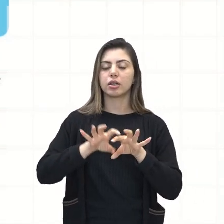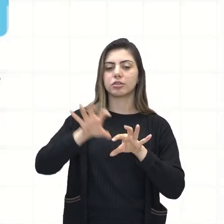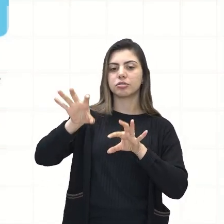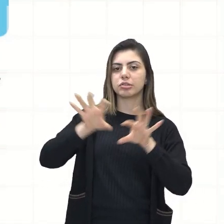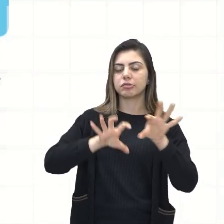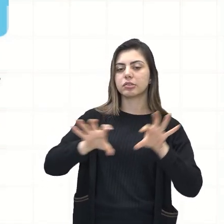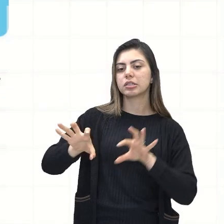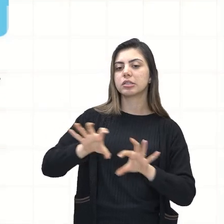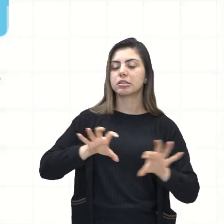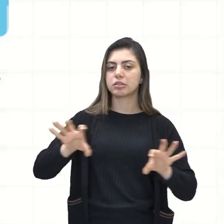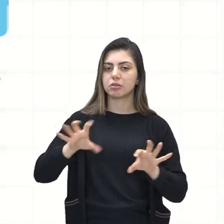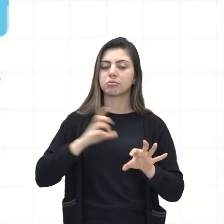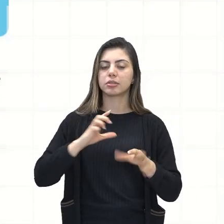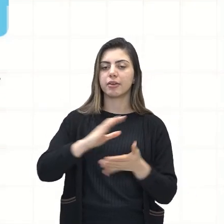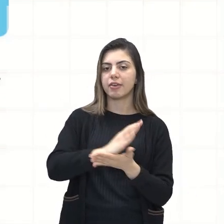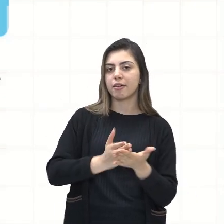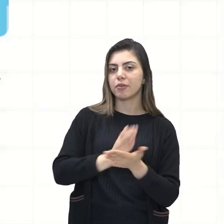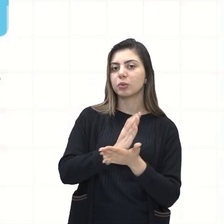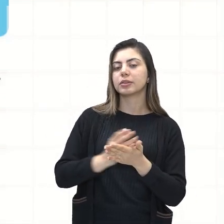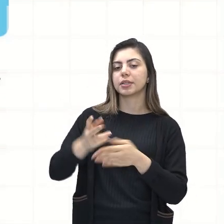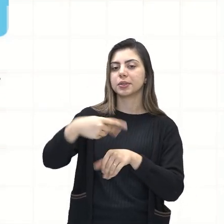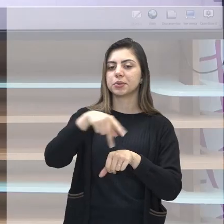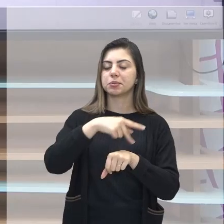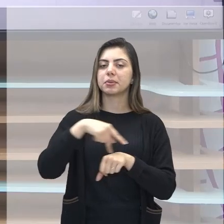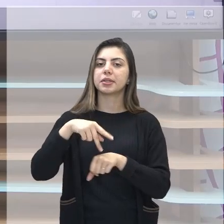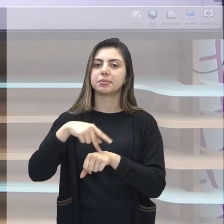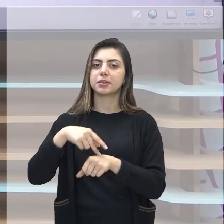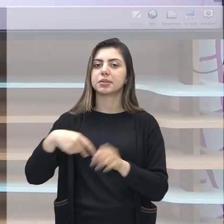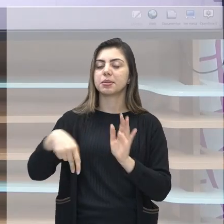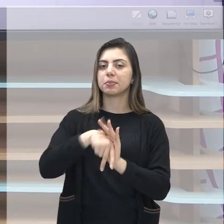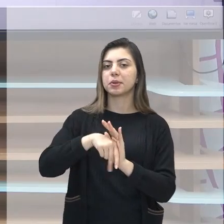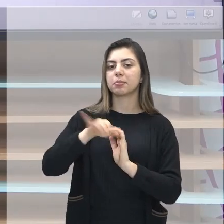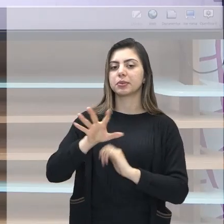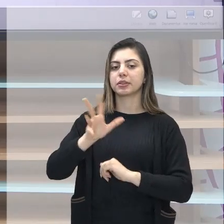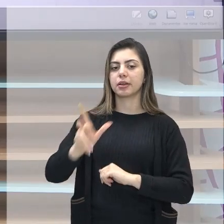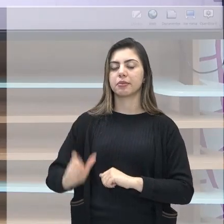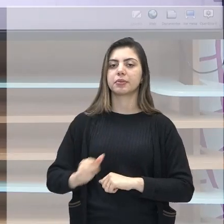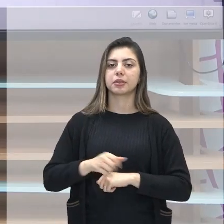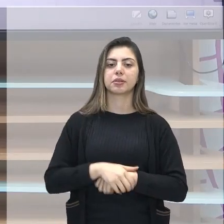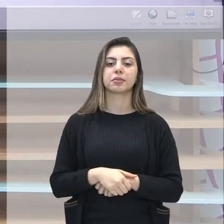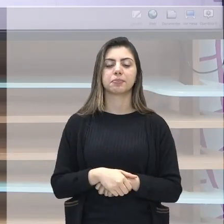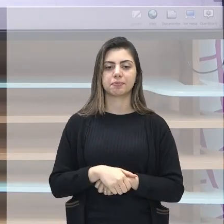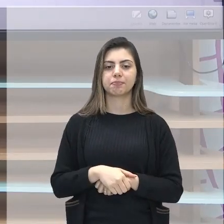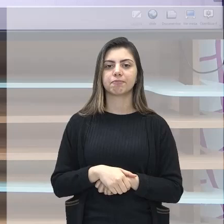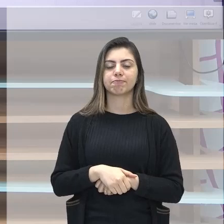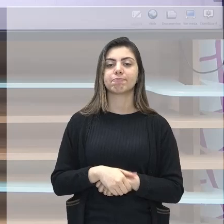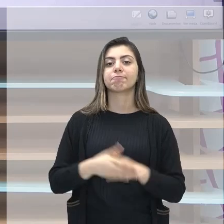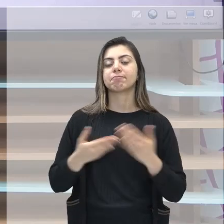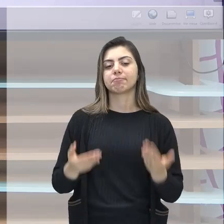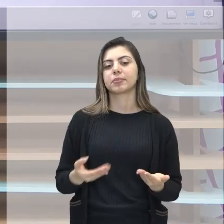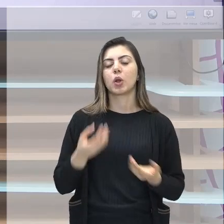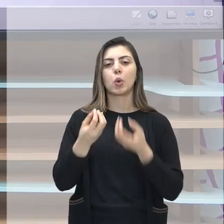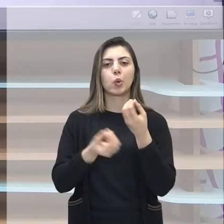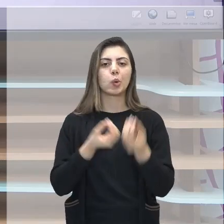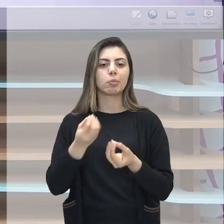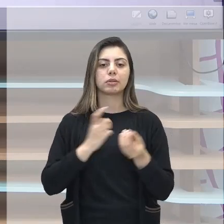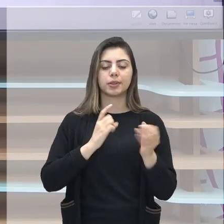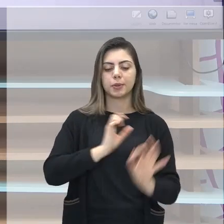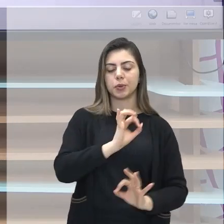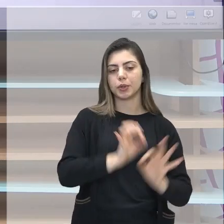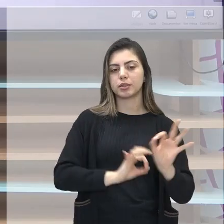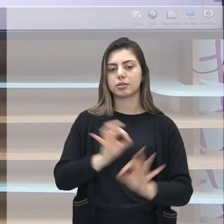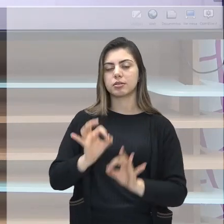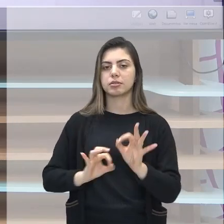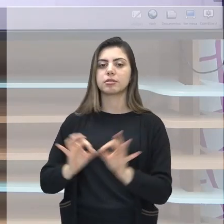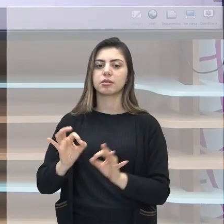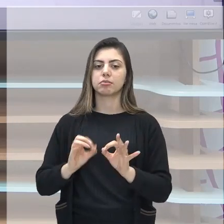dizer, das fronteiras dos países que compõem o continente africano, né? Isso vai se dar, em especial, a